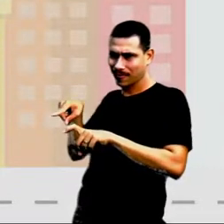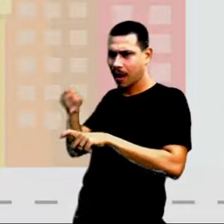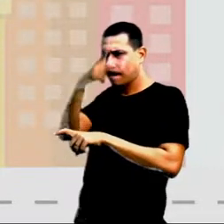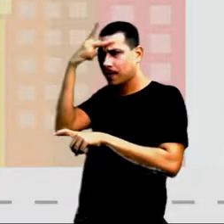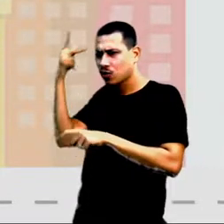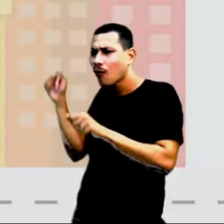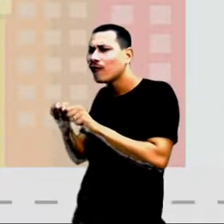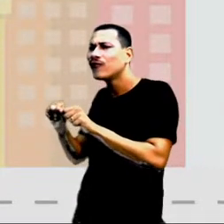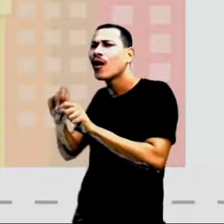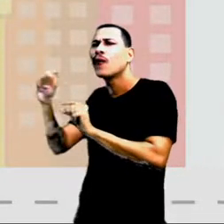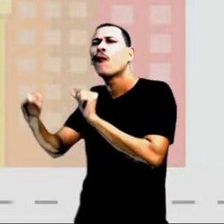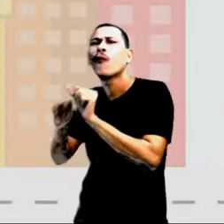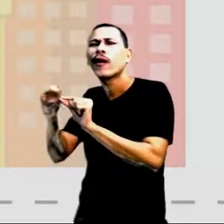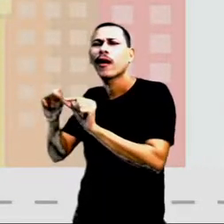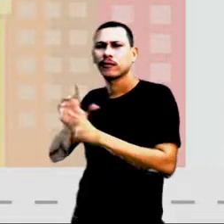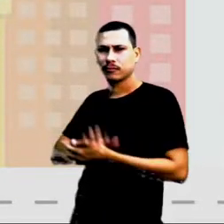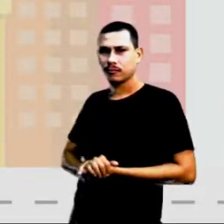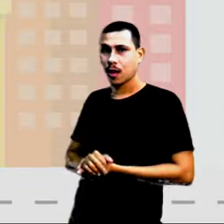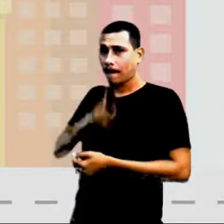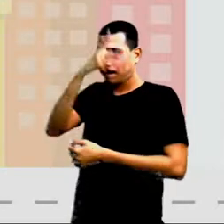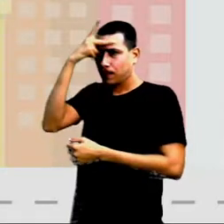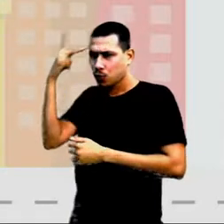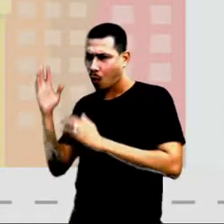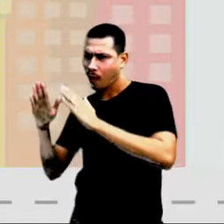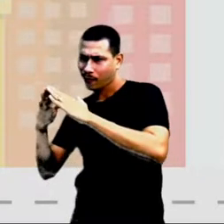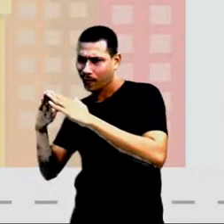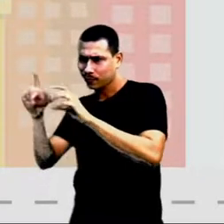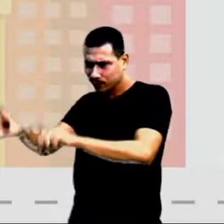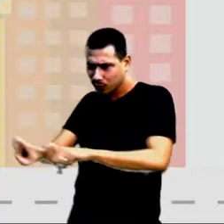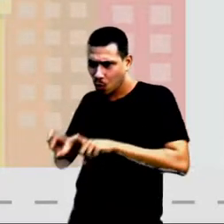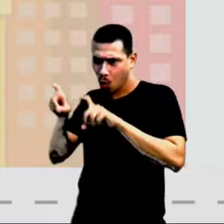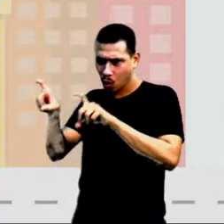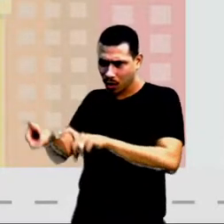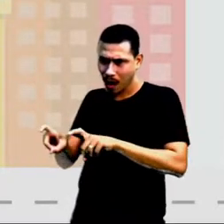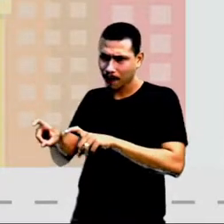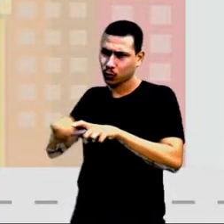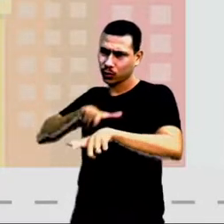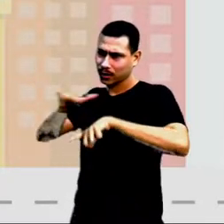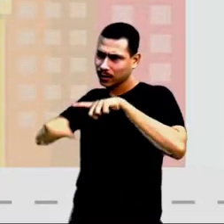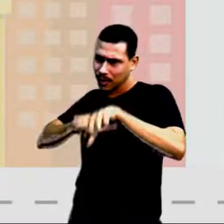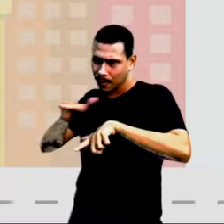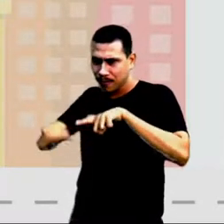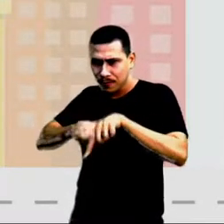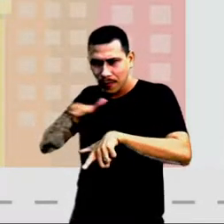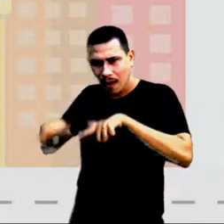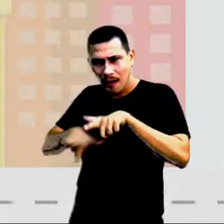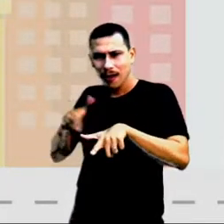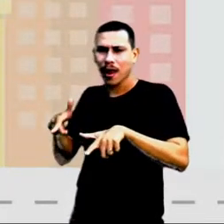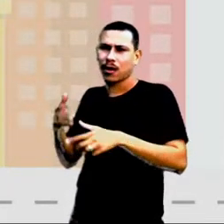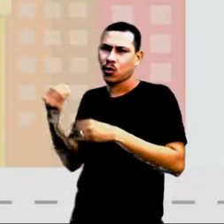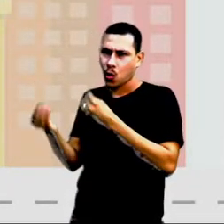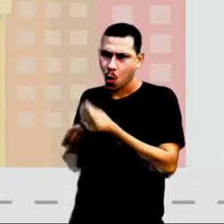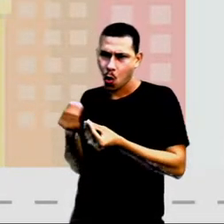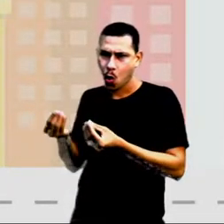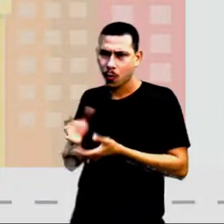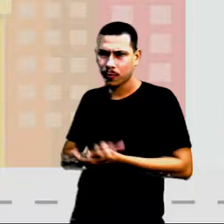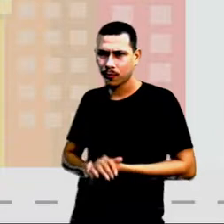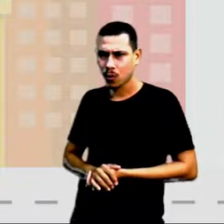lá? As pessoas que vivem no campo se dedicam a atividades como